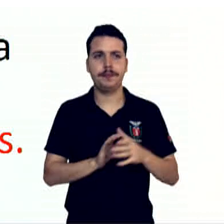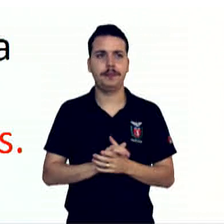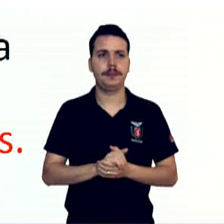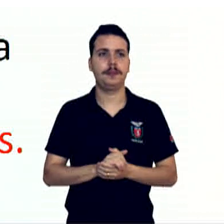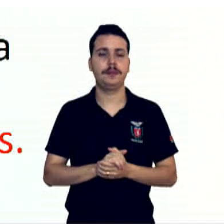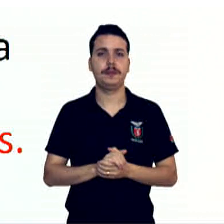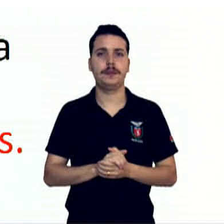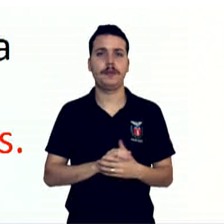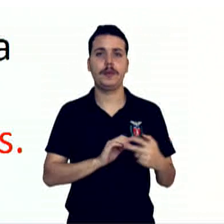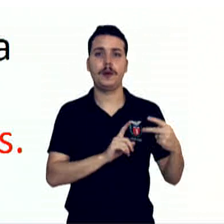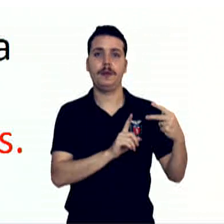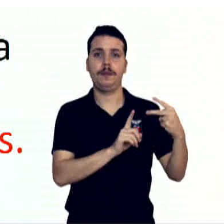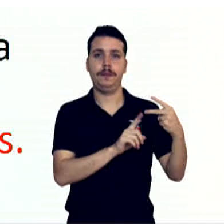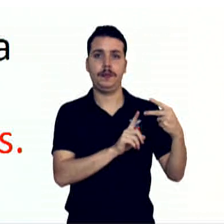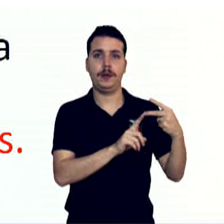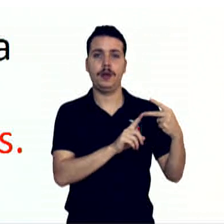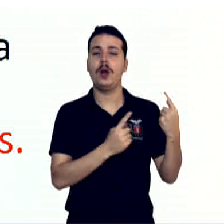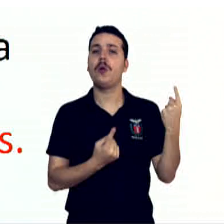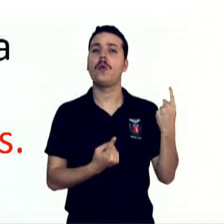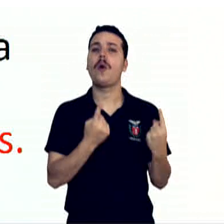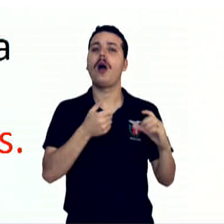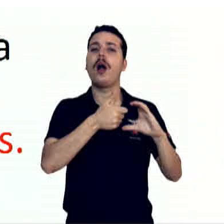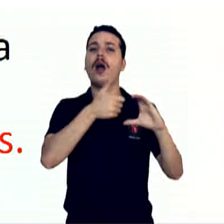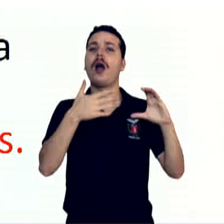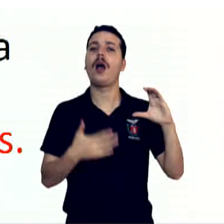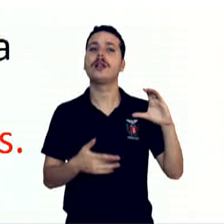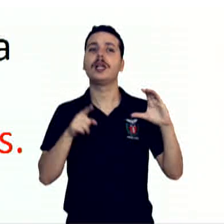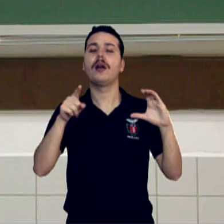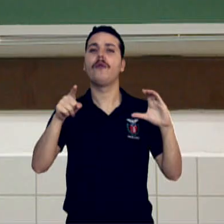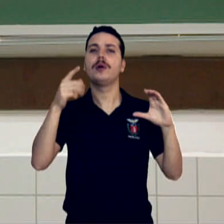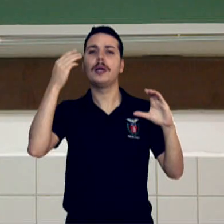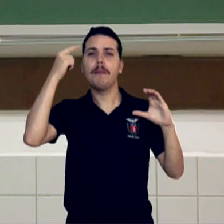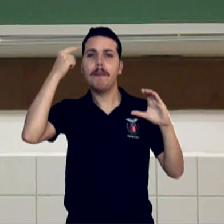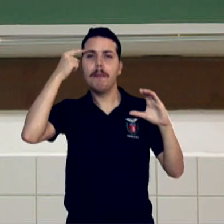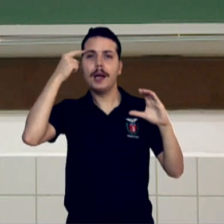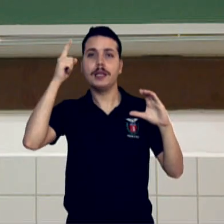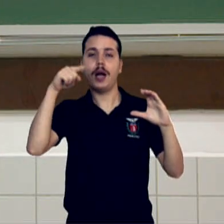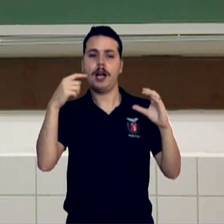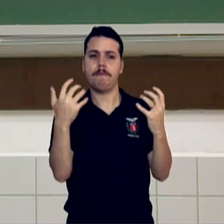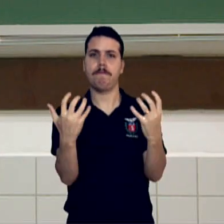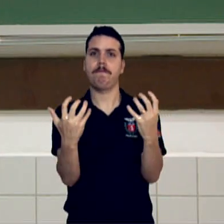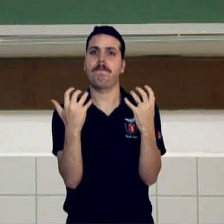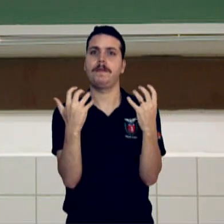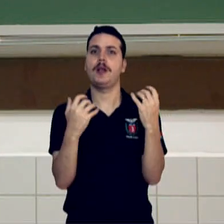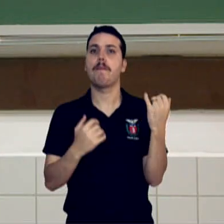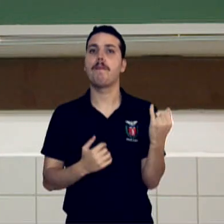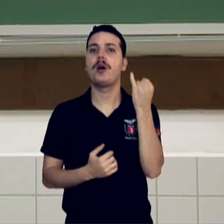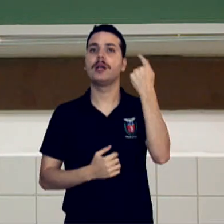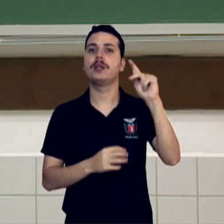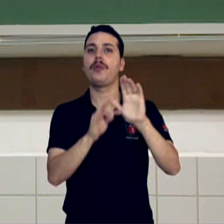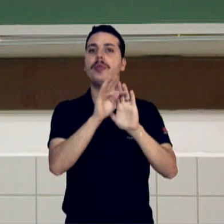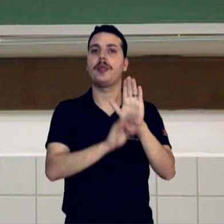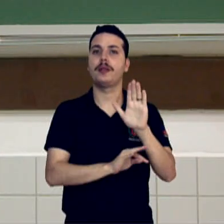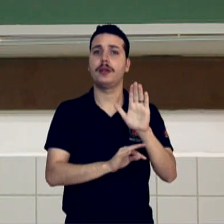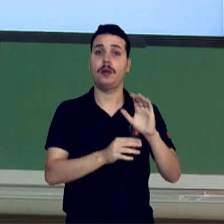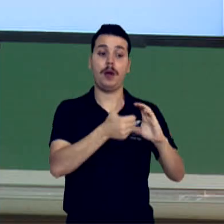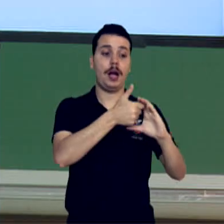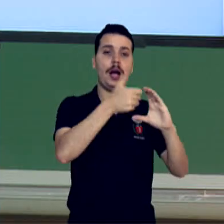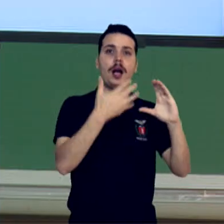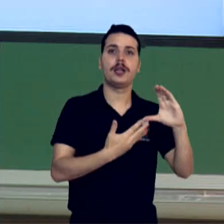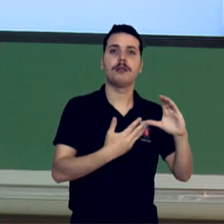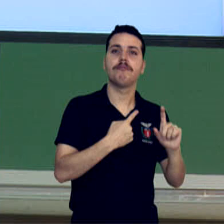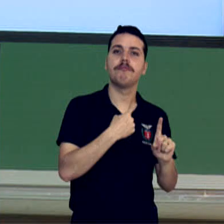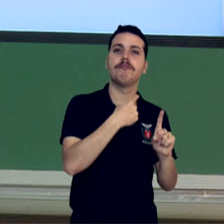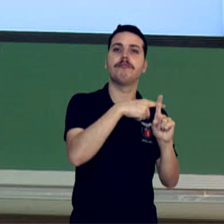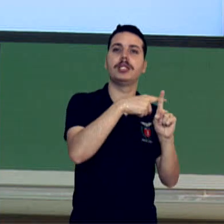Agora, quais são as características pessoais que você destacaria no seu texto de apresentação? Características